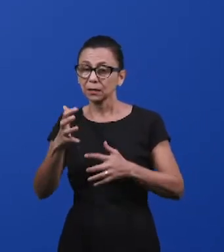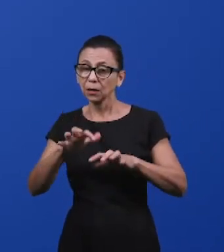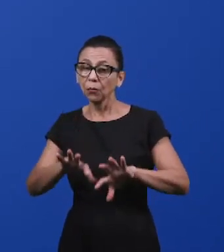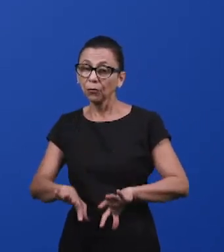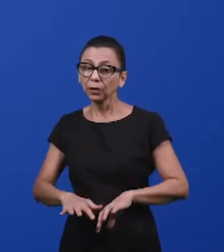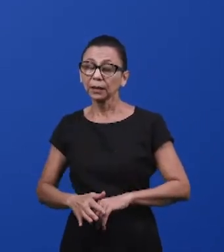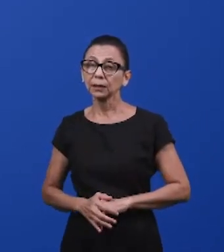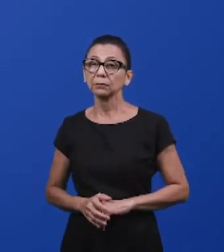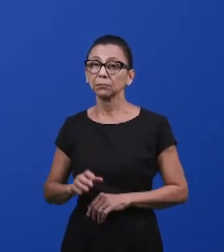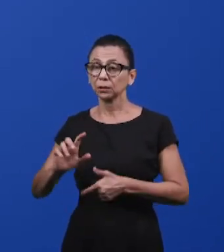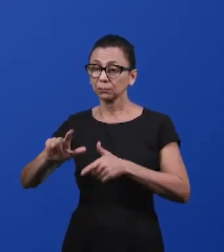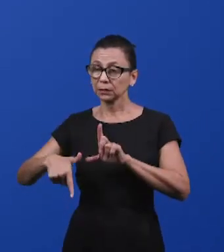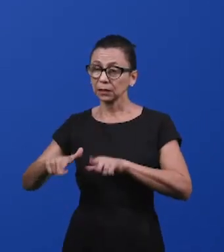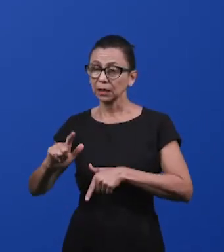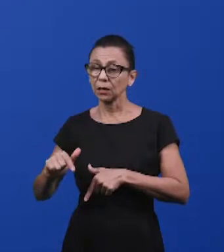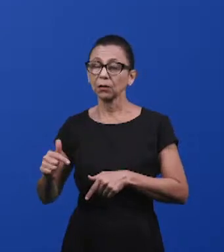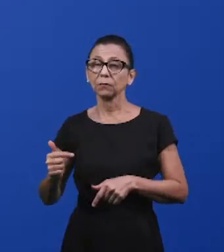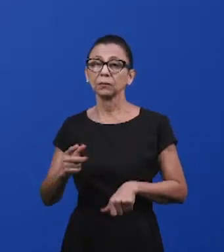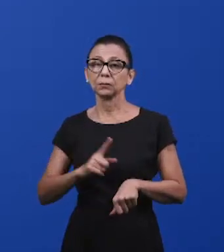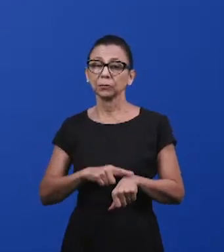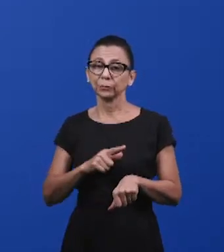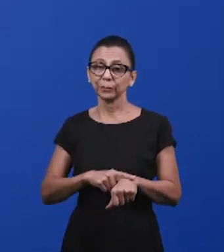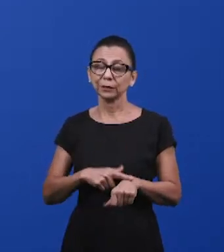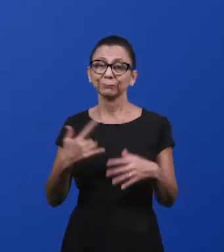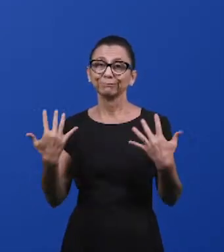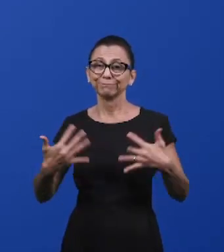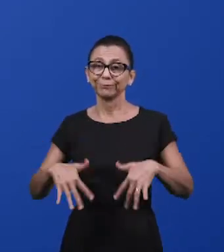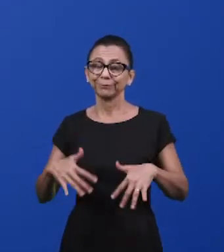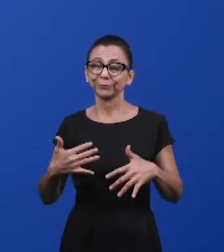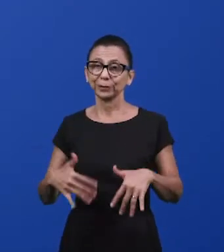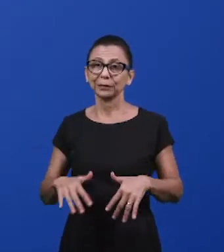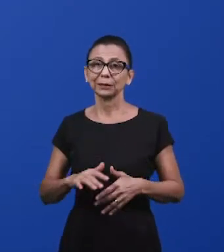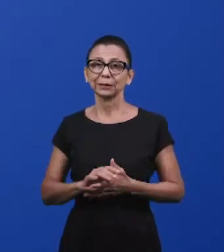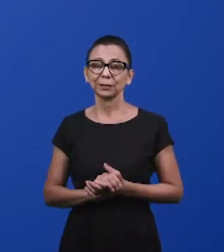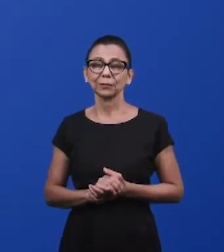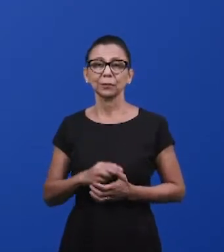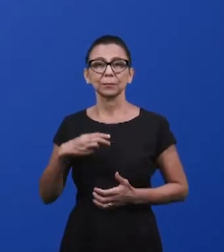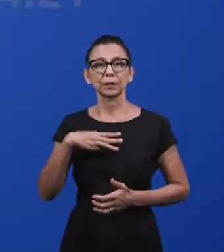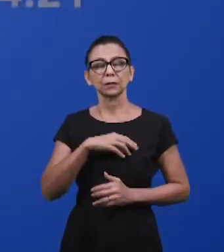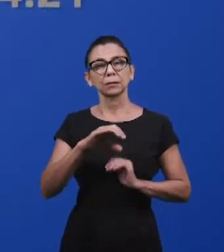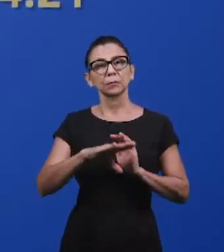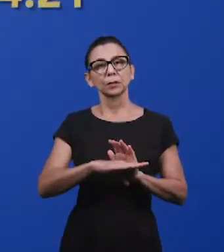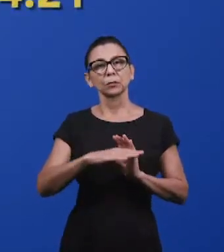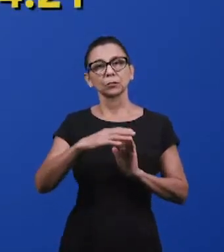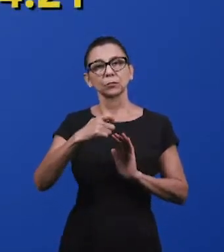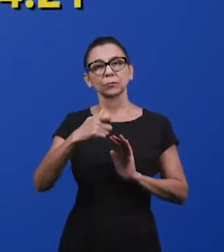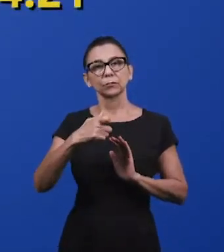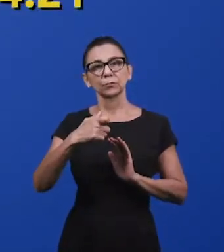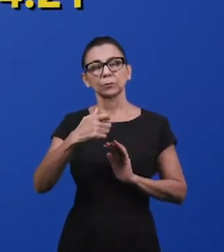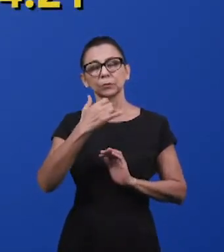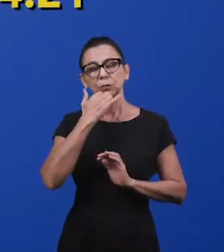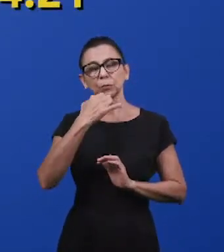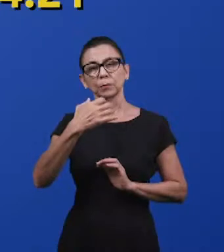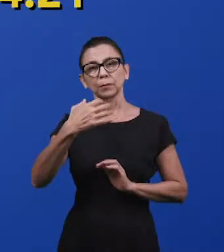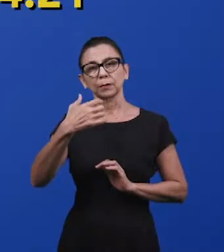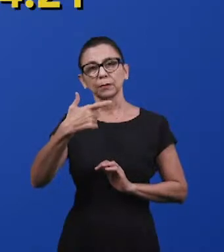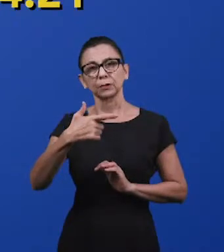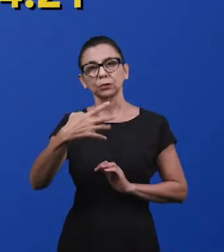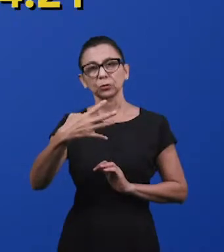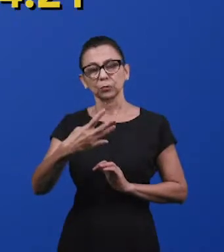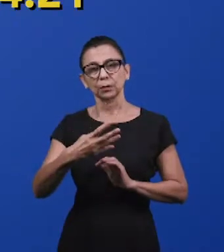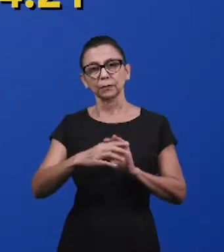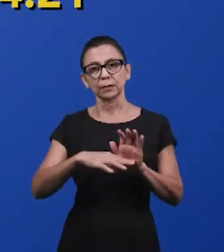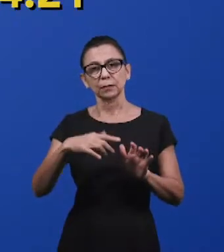tribulação, em que Jesus, em Mateus 24, versículos 21 e 22, relata: